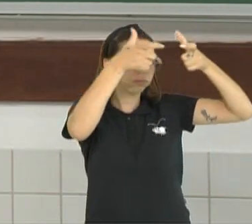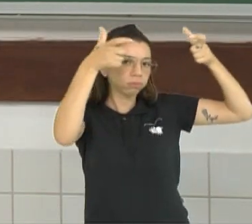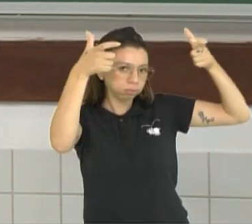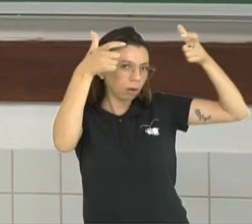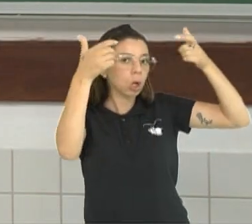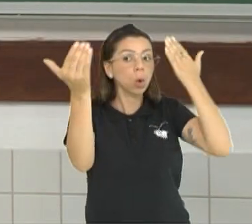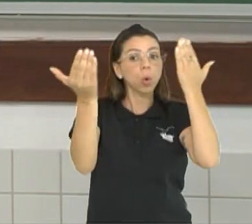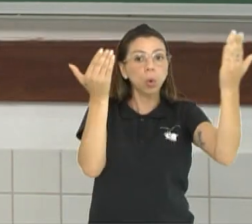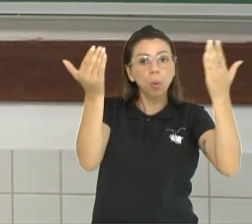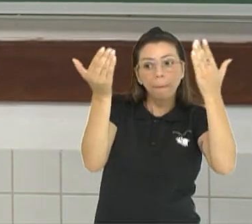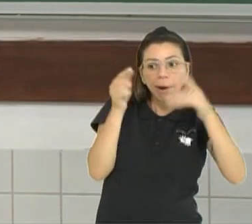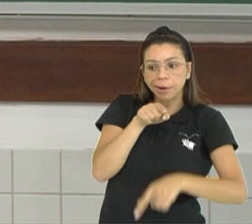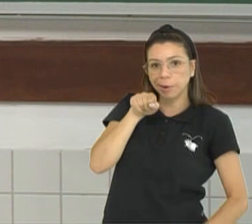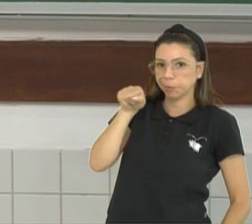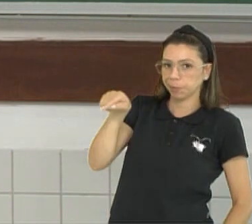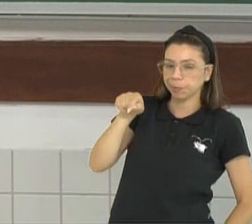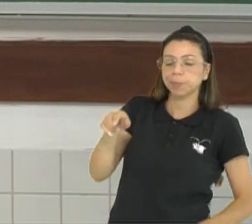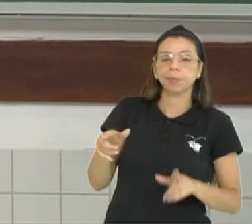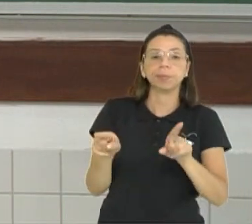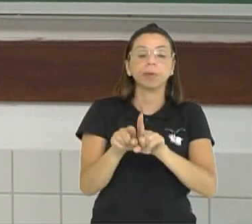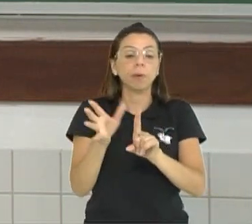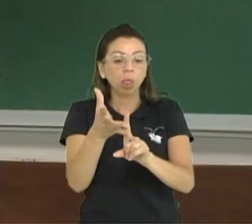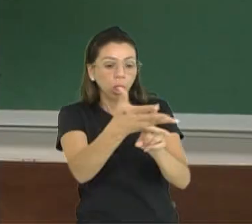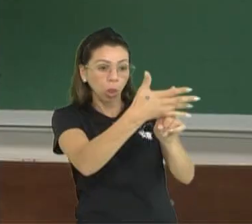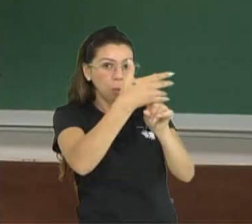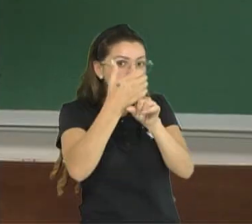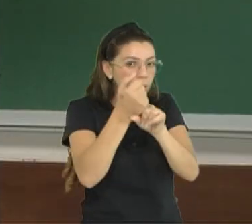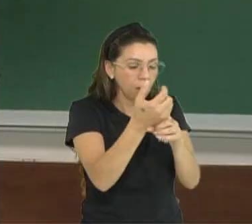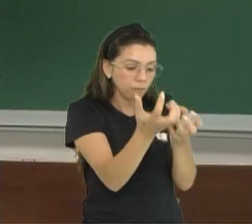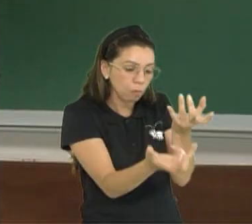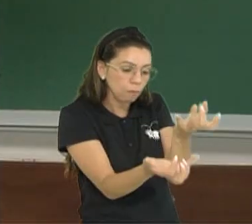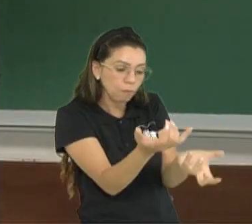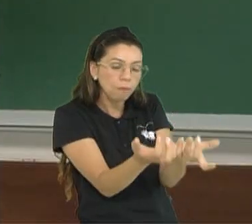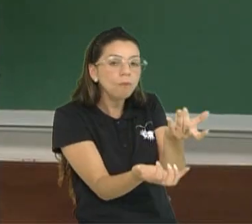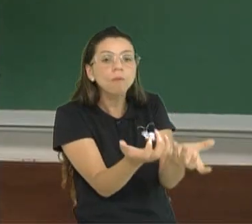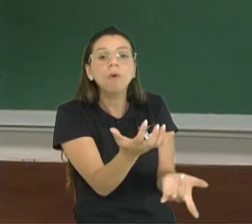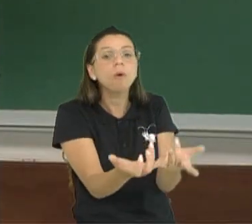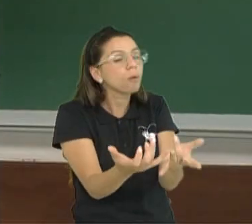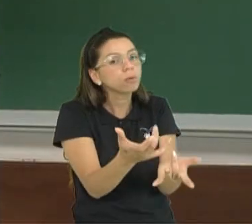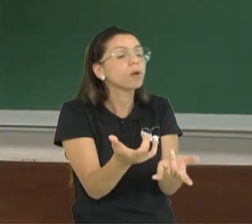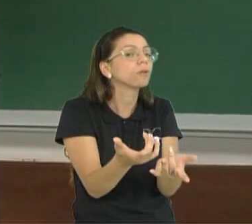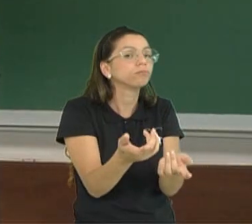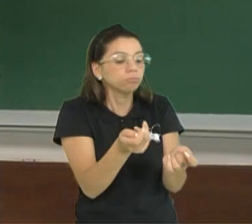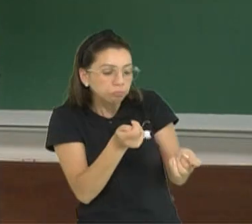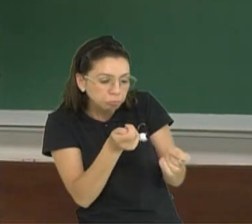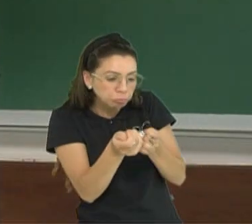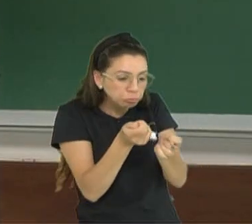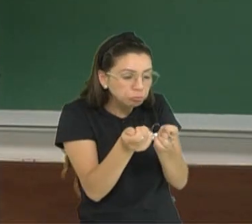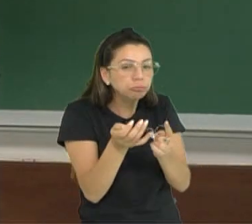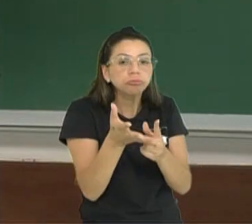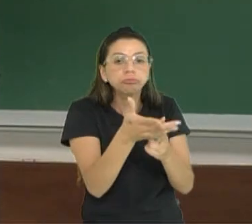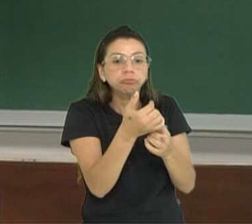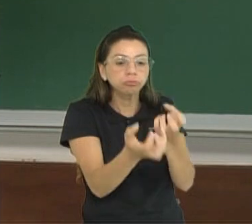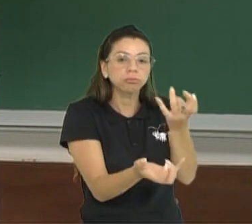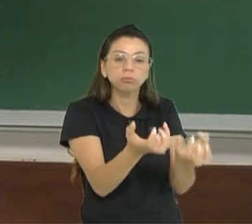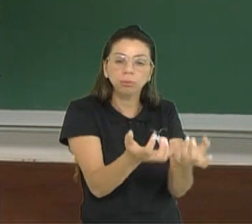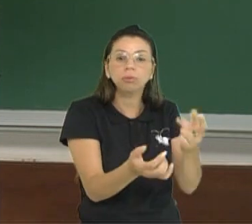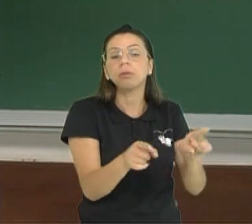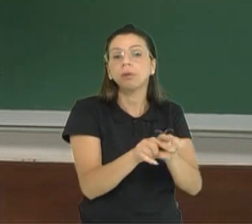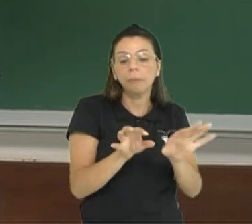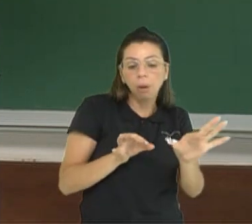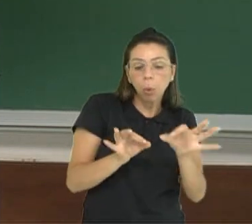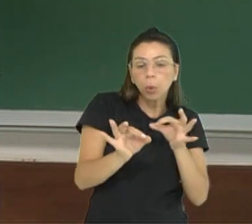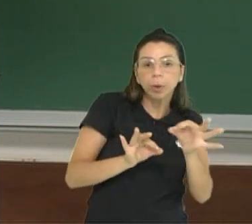Homo habilis. Eles dominavam o fogo, veja só, já conseguiam, então, além de dominar o fogo, eles já